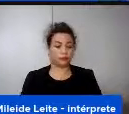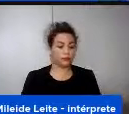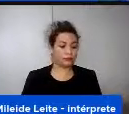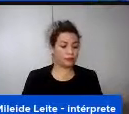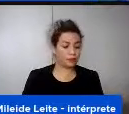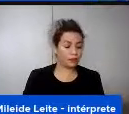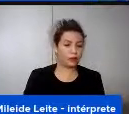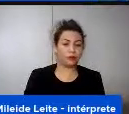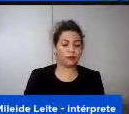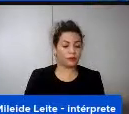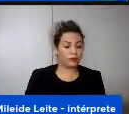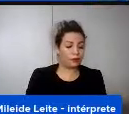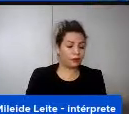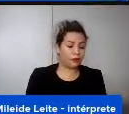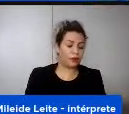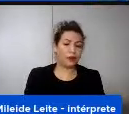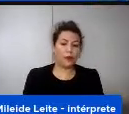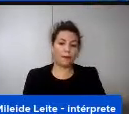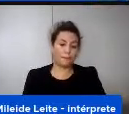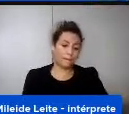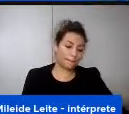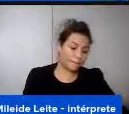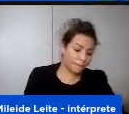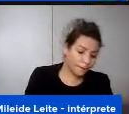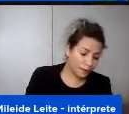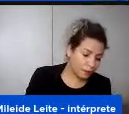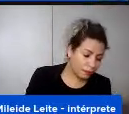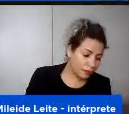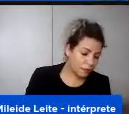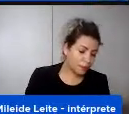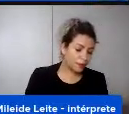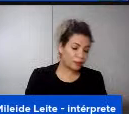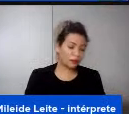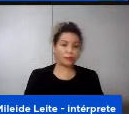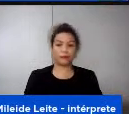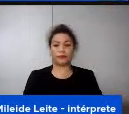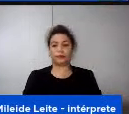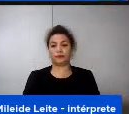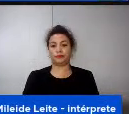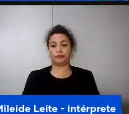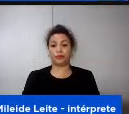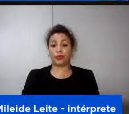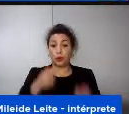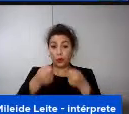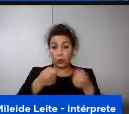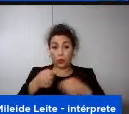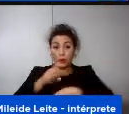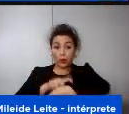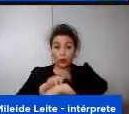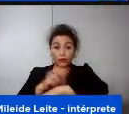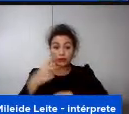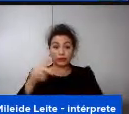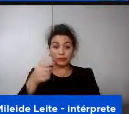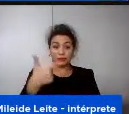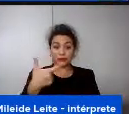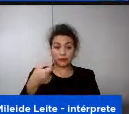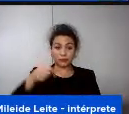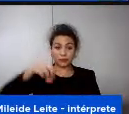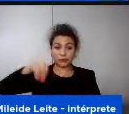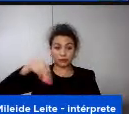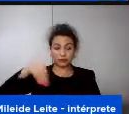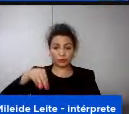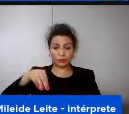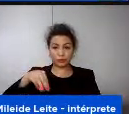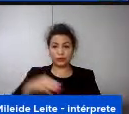Está chegando. Olá, professora Ângela. Então, controle o tempo, seus 20 minutos, tá? Tá